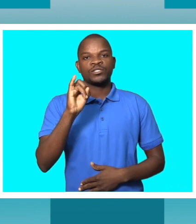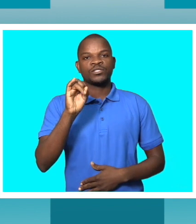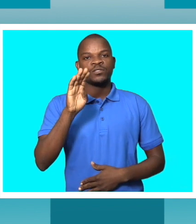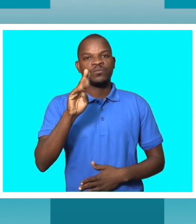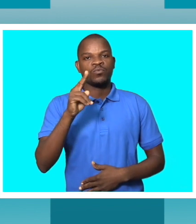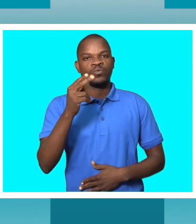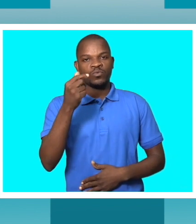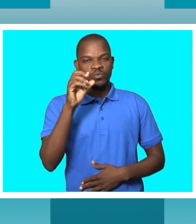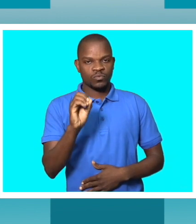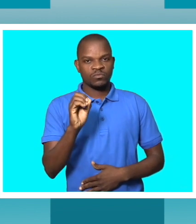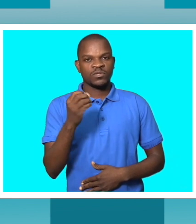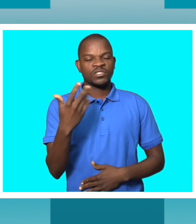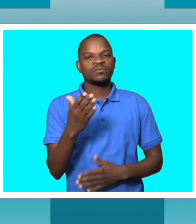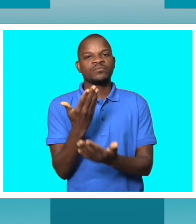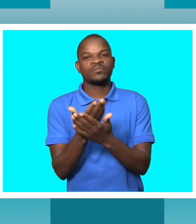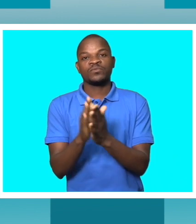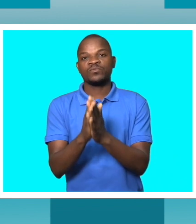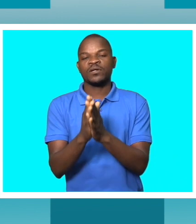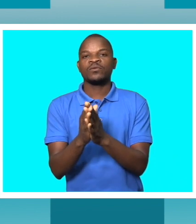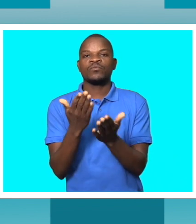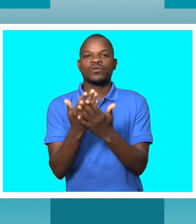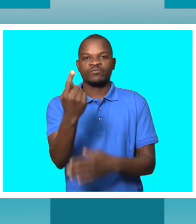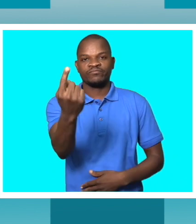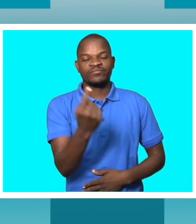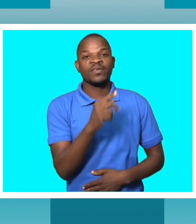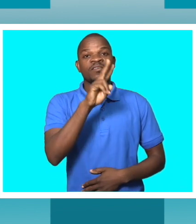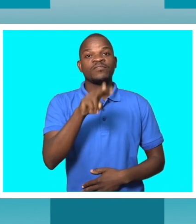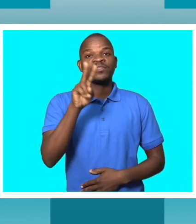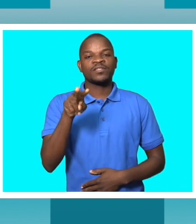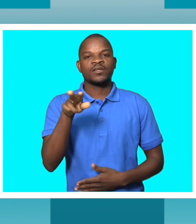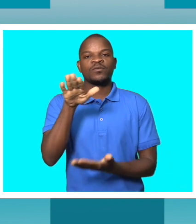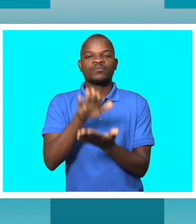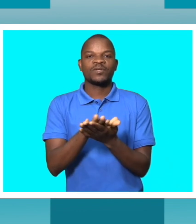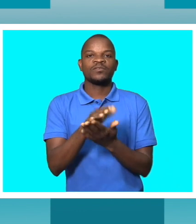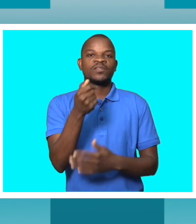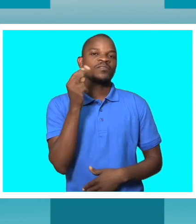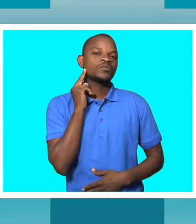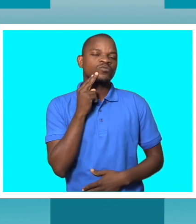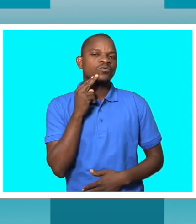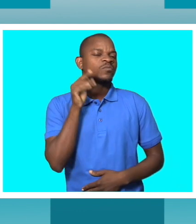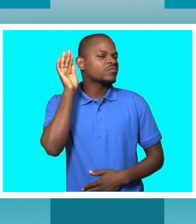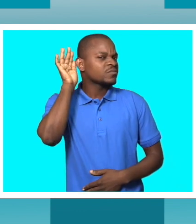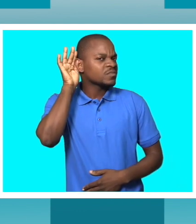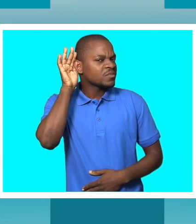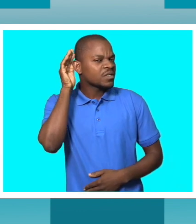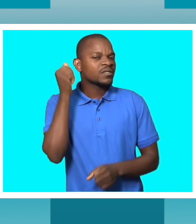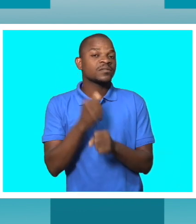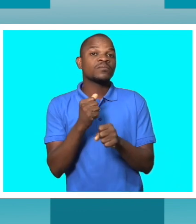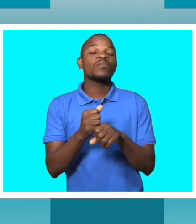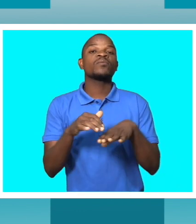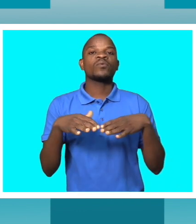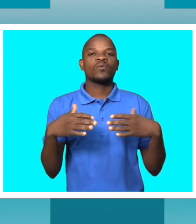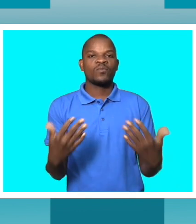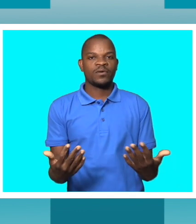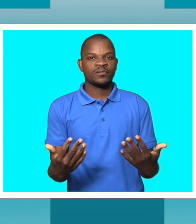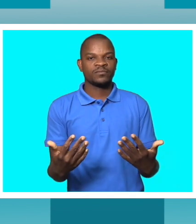aceitado o nosso convite. Visitar a TV Surdo também. Estamos aqui para saber um pouco daquilo que são os trabalhos do